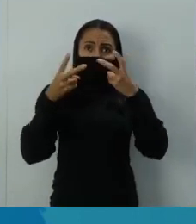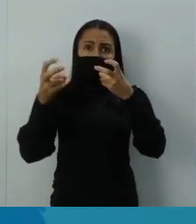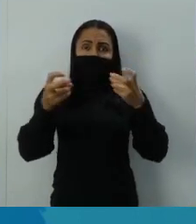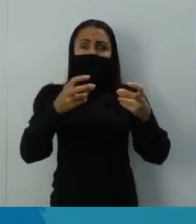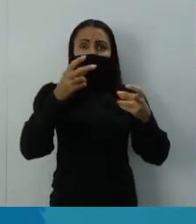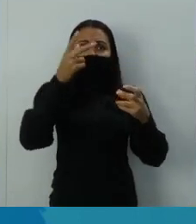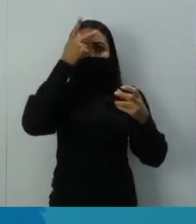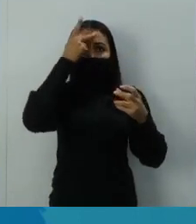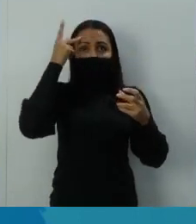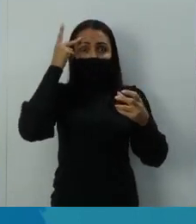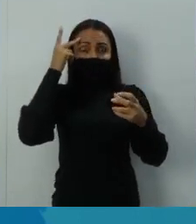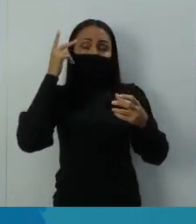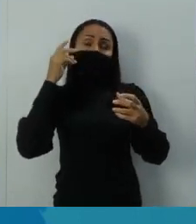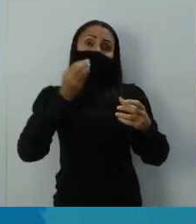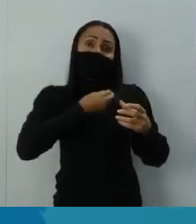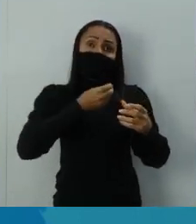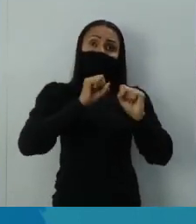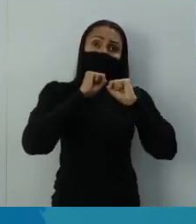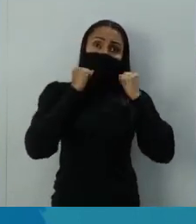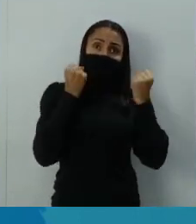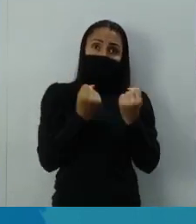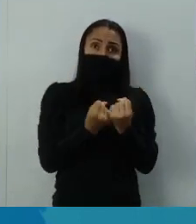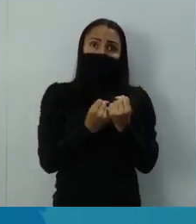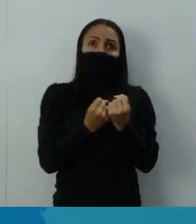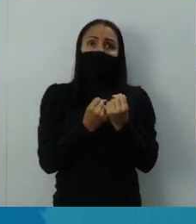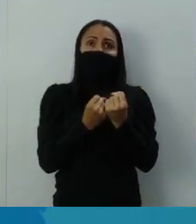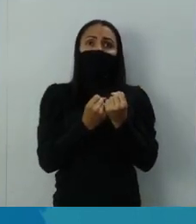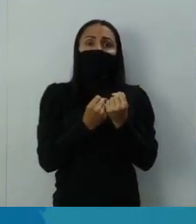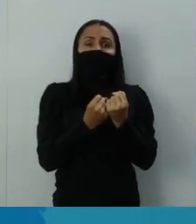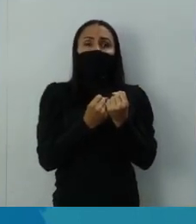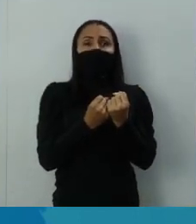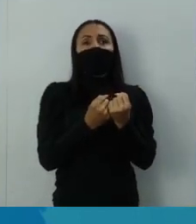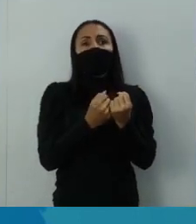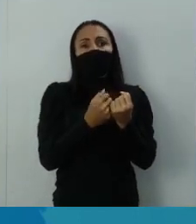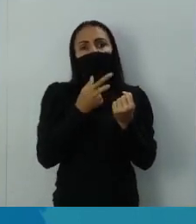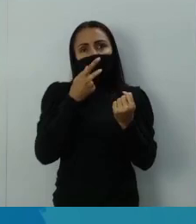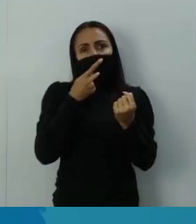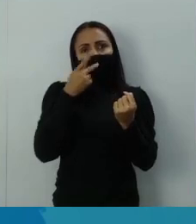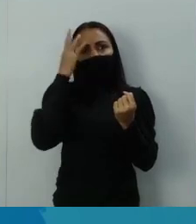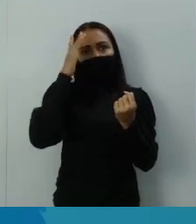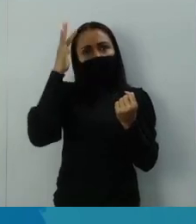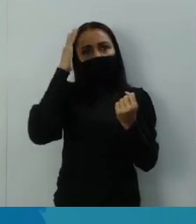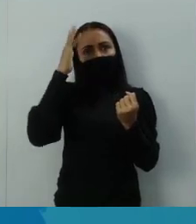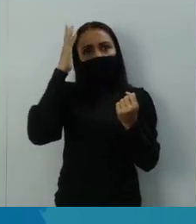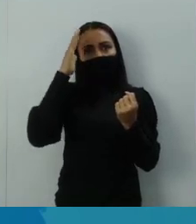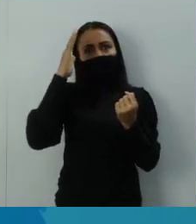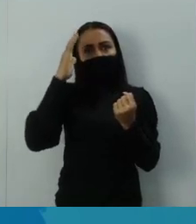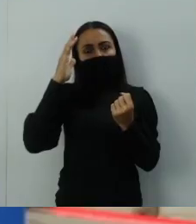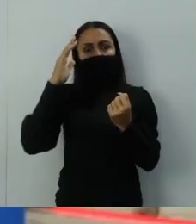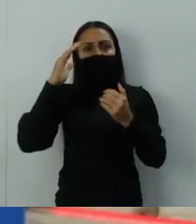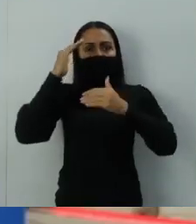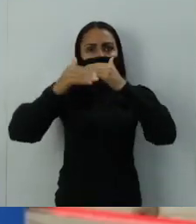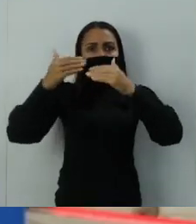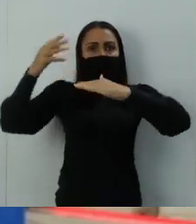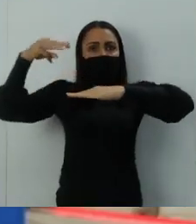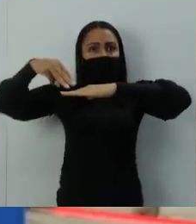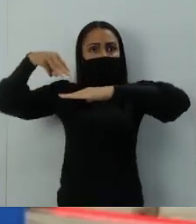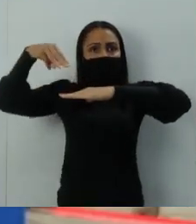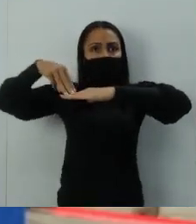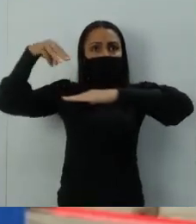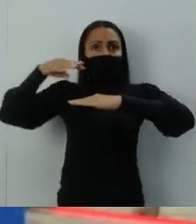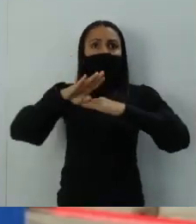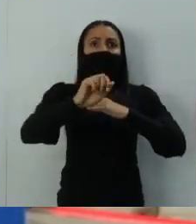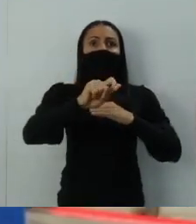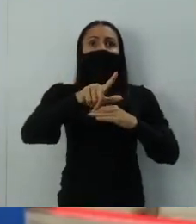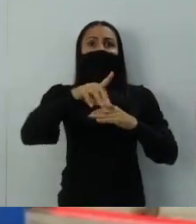sociedade, como dizem os filósofos do pensamento pós-moderno, como Bauman ou Lipovetsky, ele